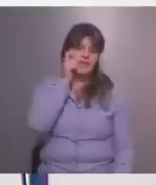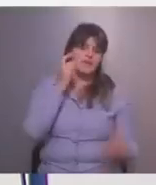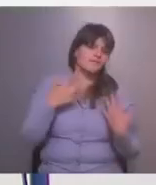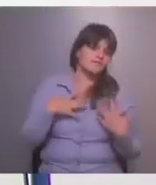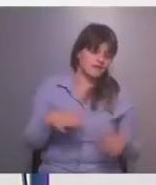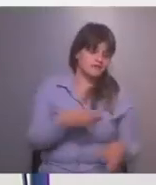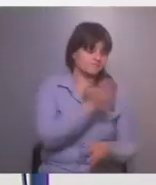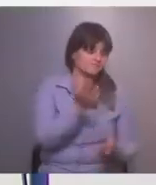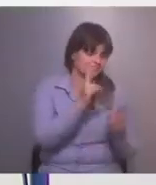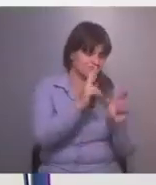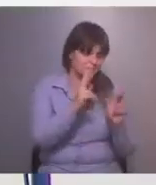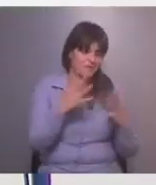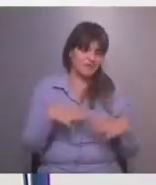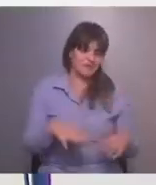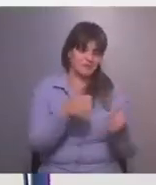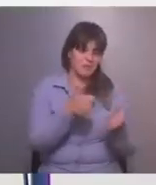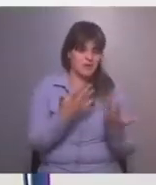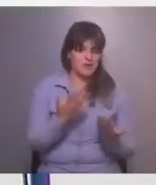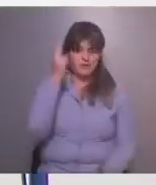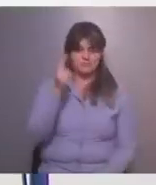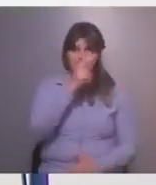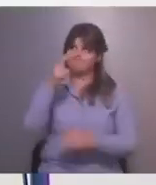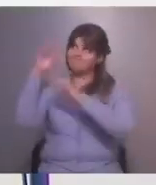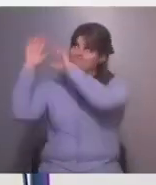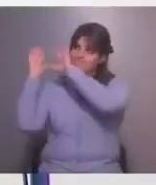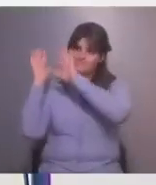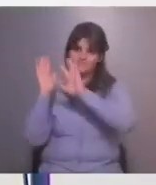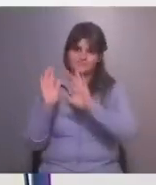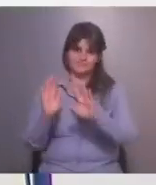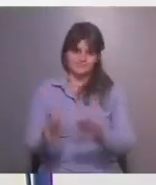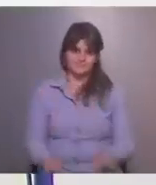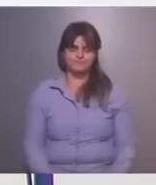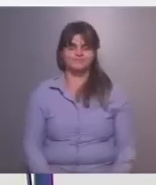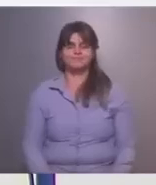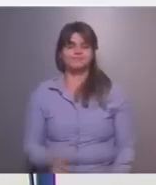boas férias. Invoco sobre vós a bênção do Senhor.